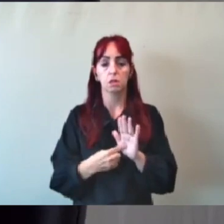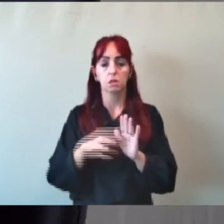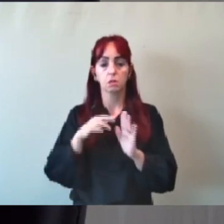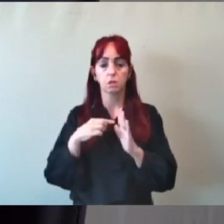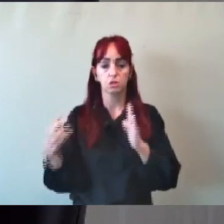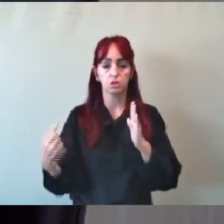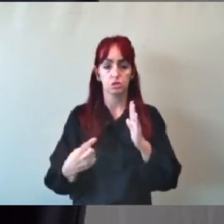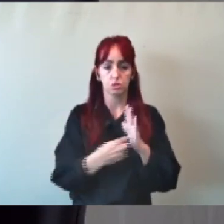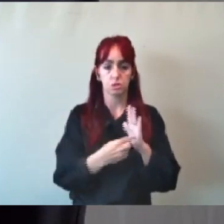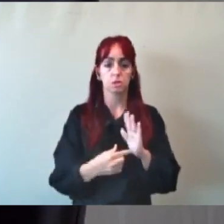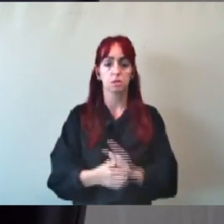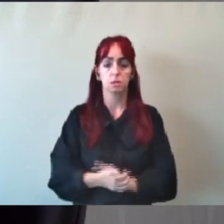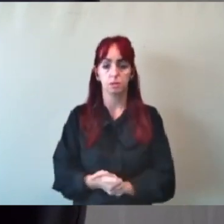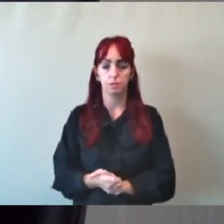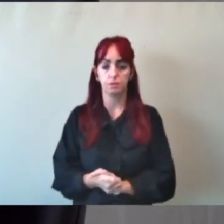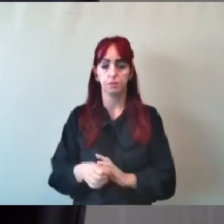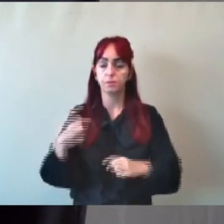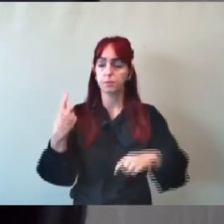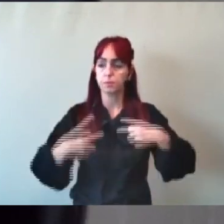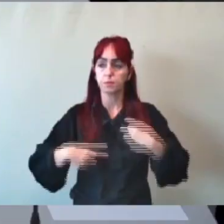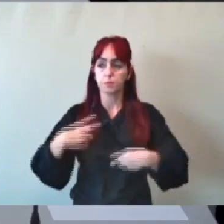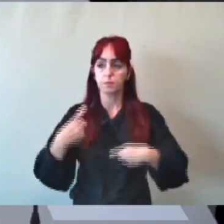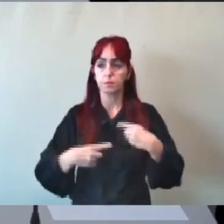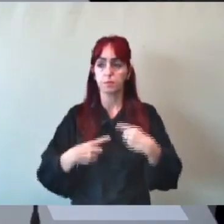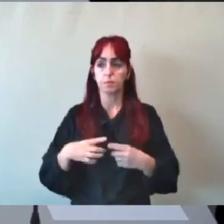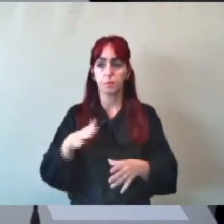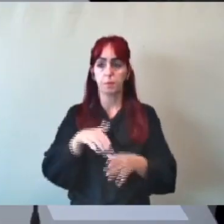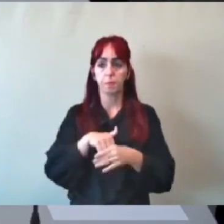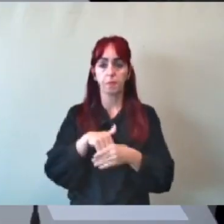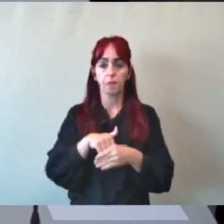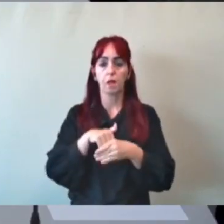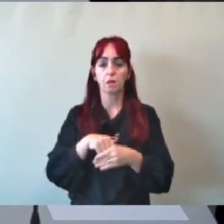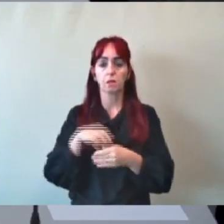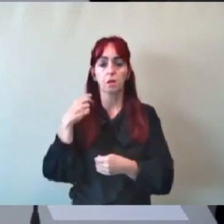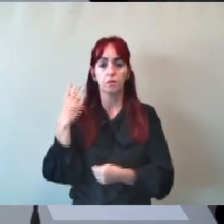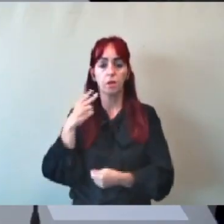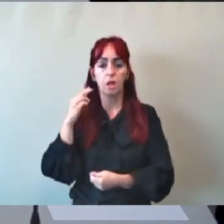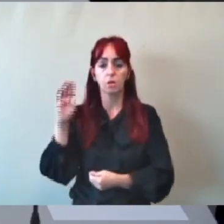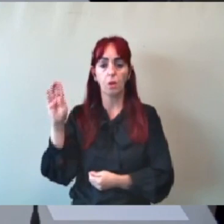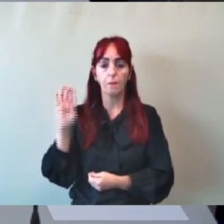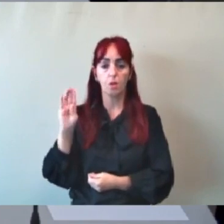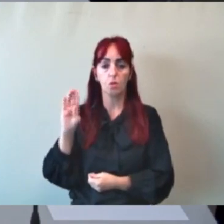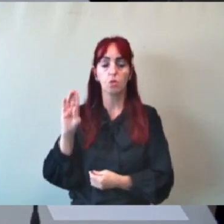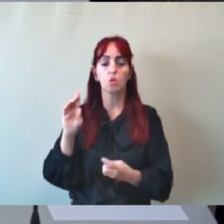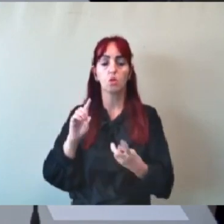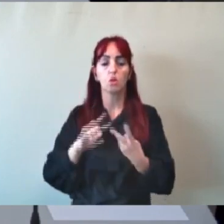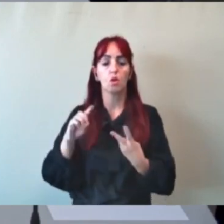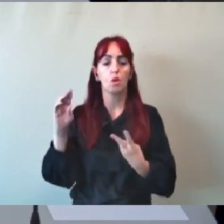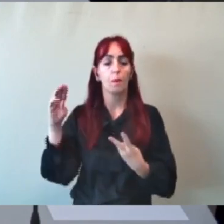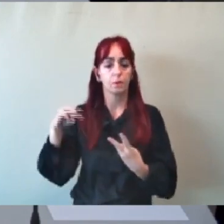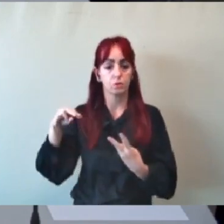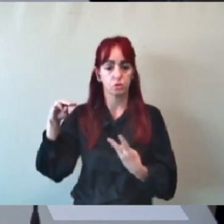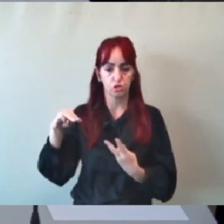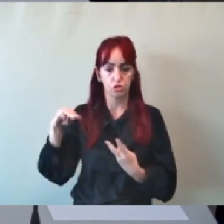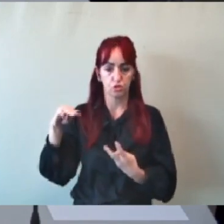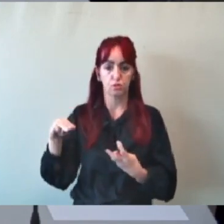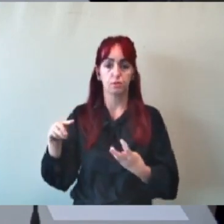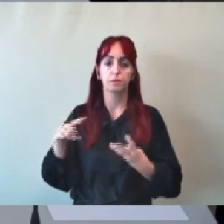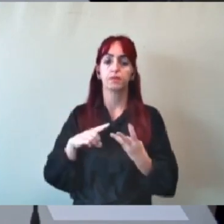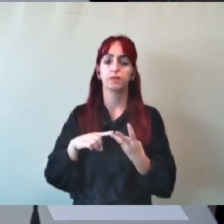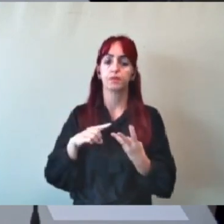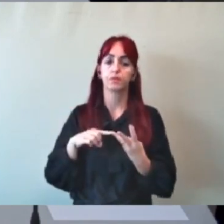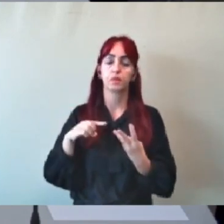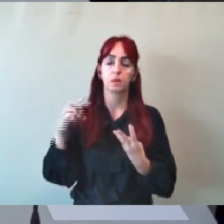Em discussão, votação, voto do vereador Braulio Lara. De acordo. Vereador Miltinho. Com parecer. Vereador Fernando